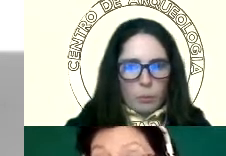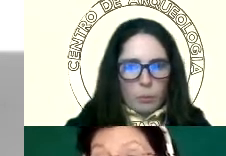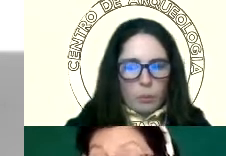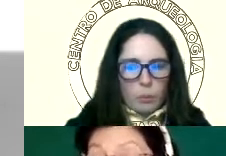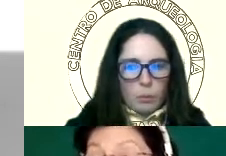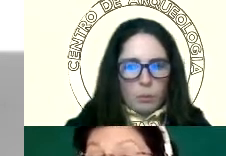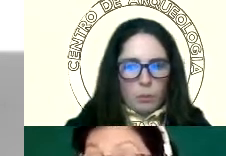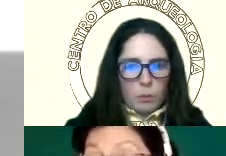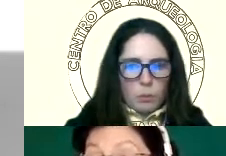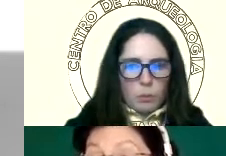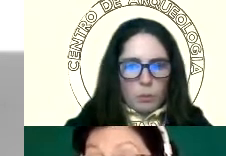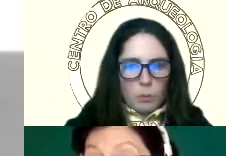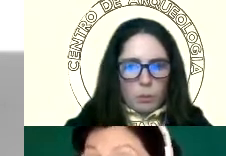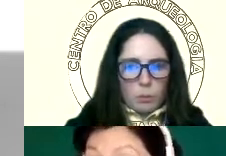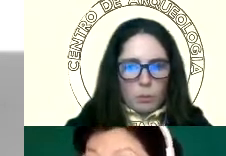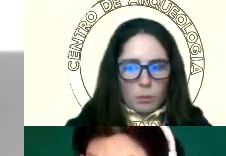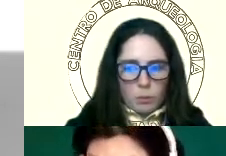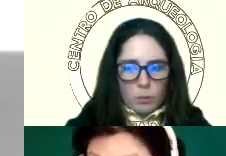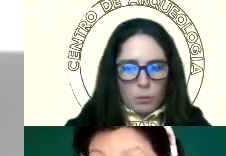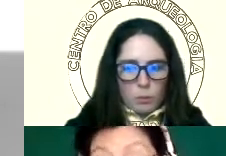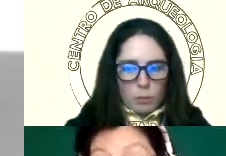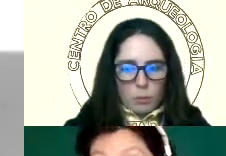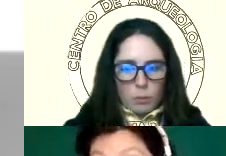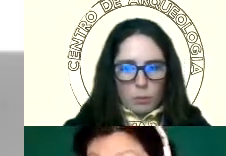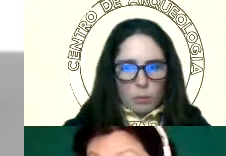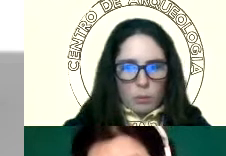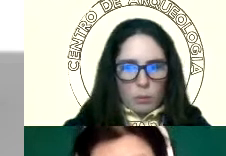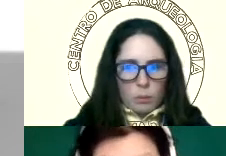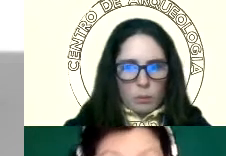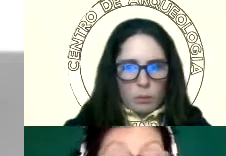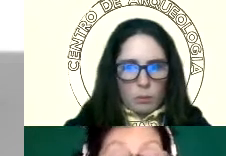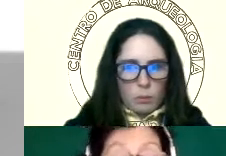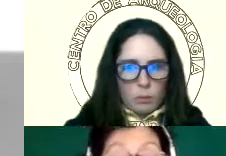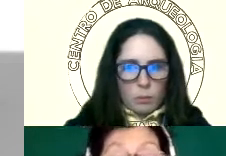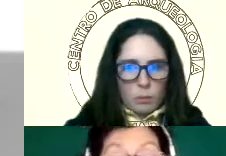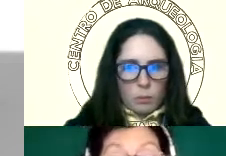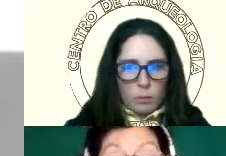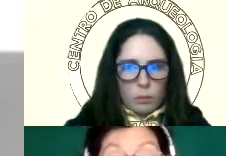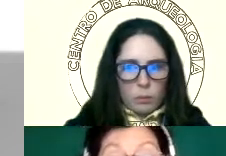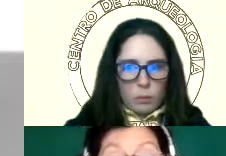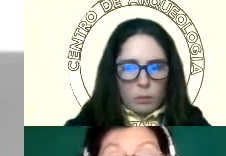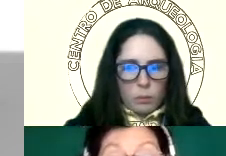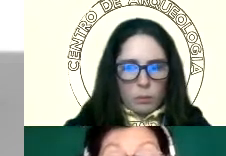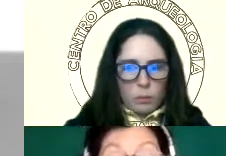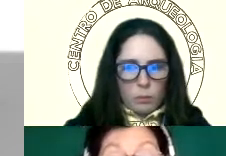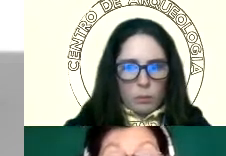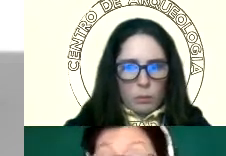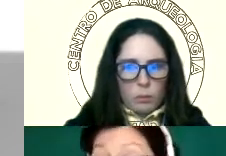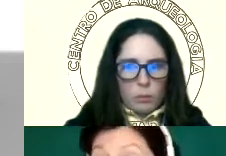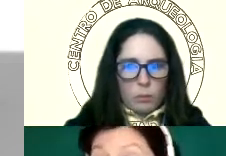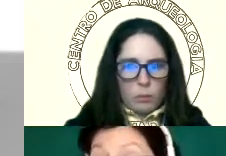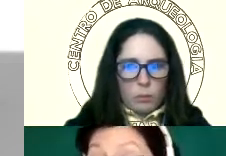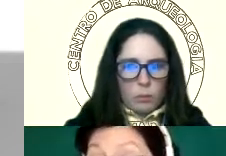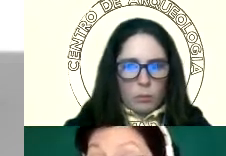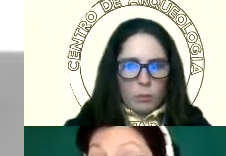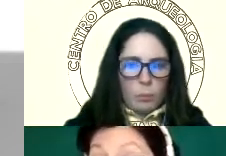à data, diretor do convento, o Dr. Luís Nascimento. E, portanto,